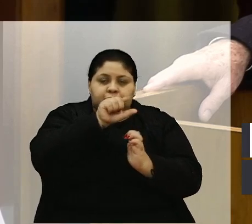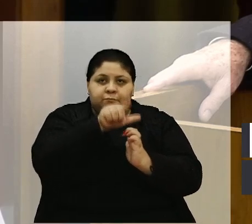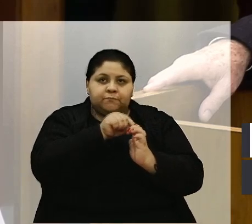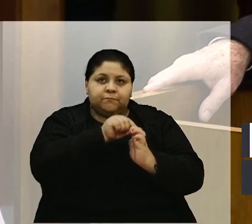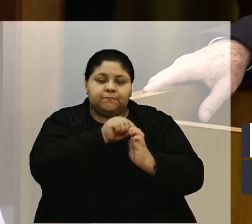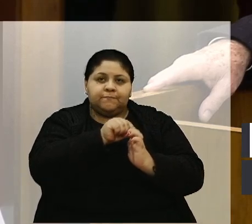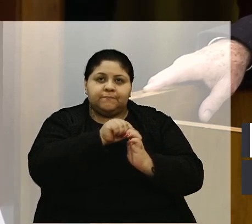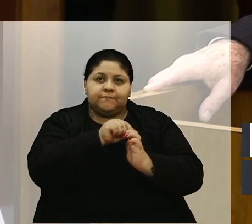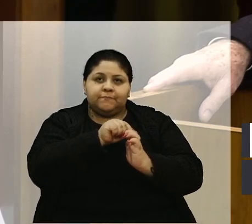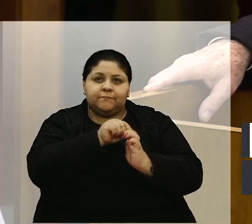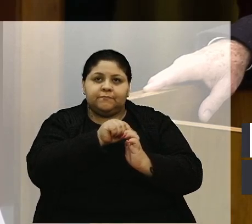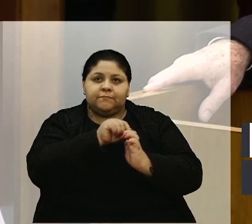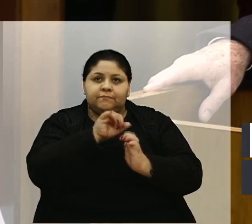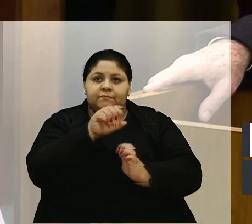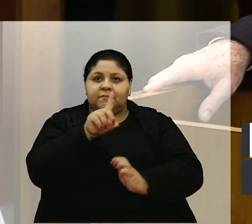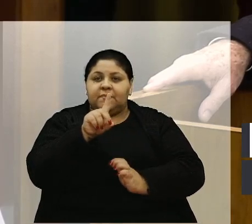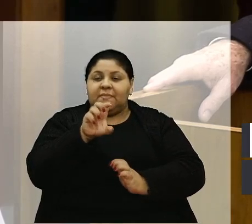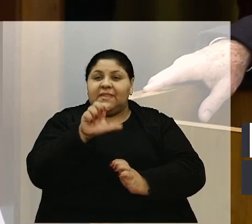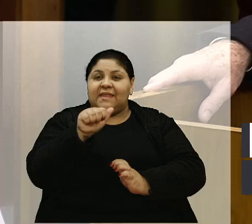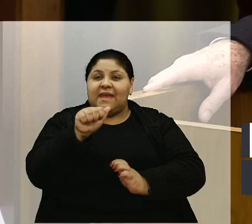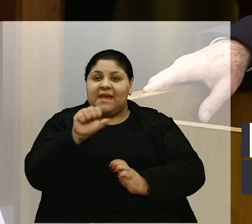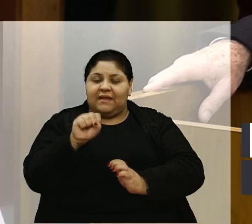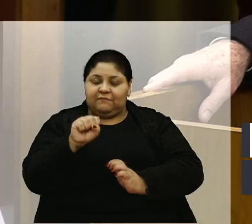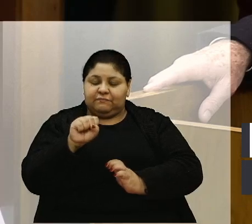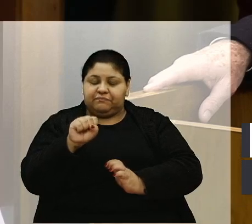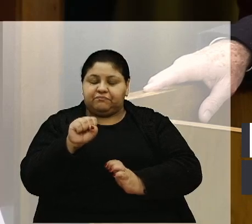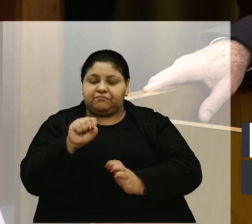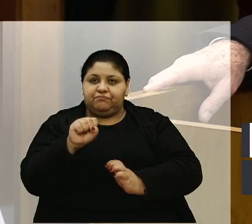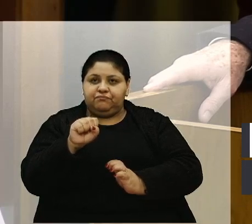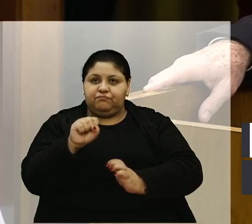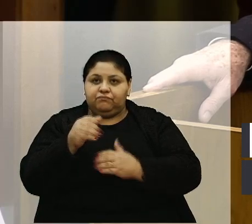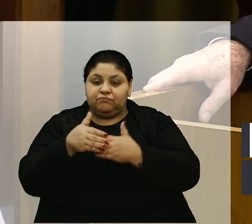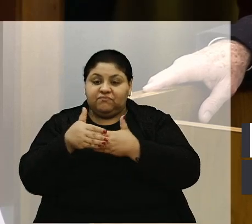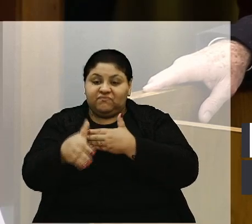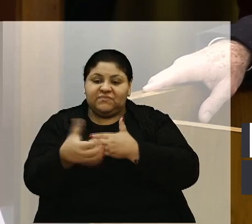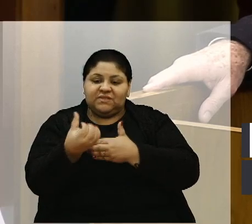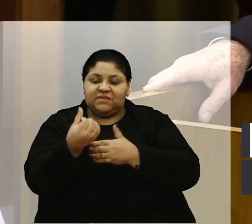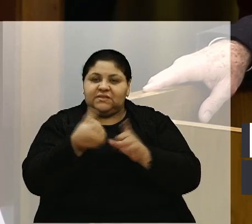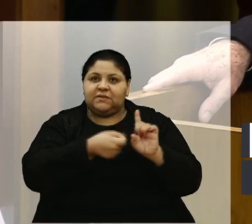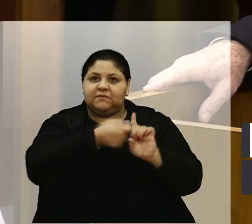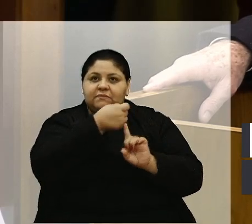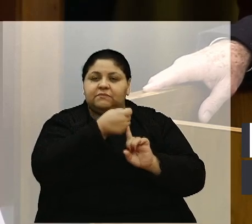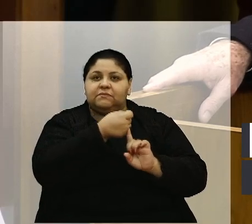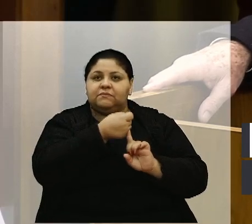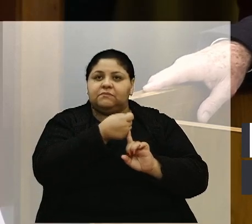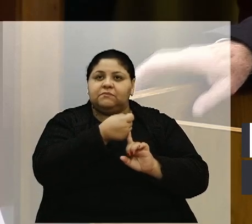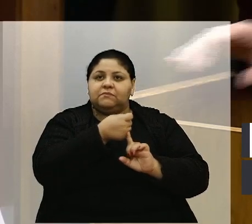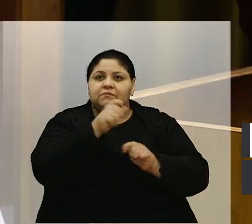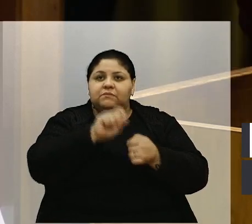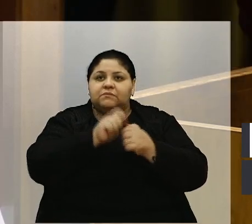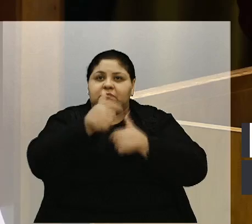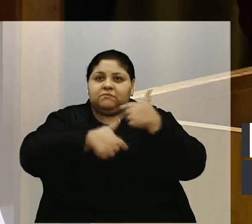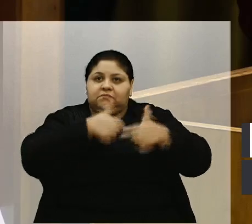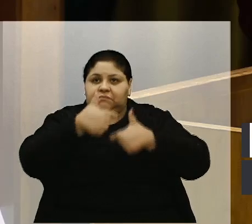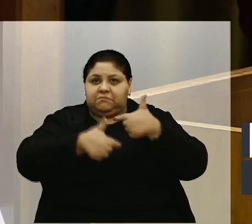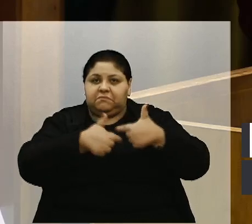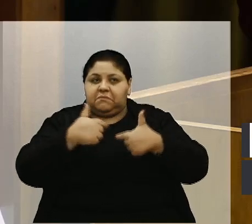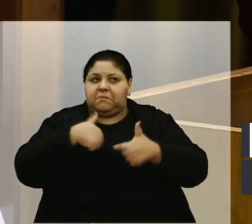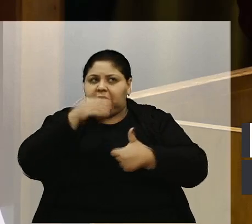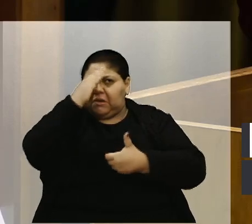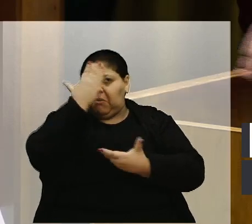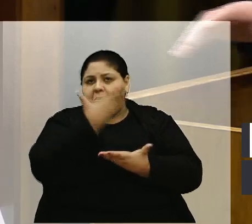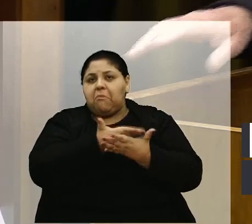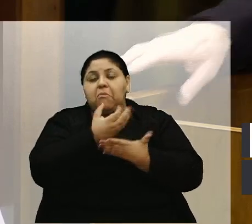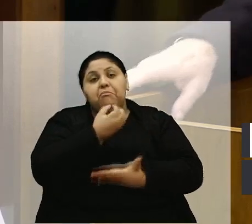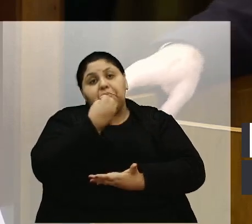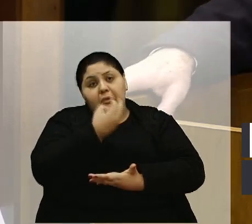a empresa Ideias, que durante 6 meses fez um trabalho, no meu ponto de vista,